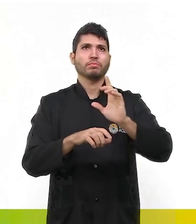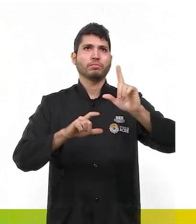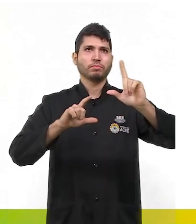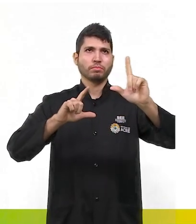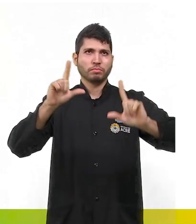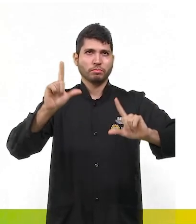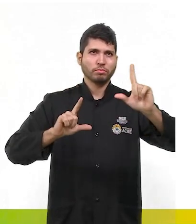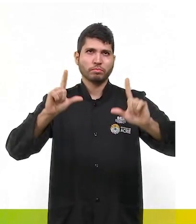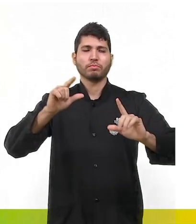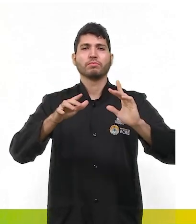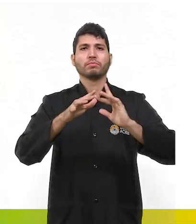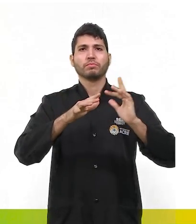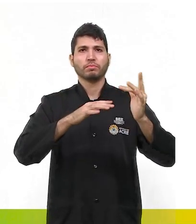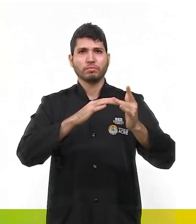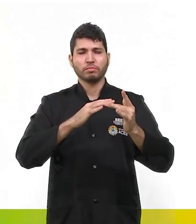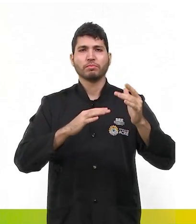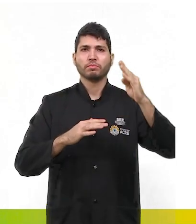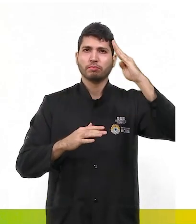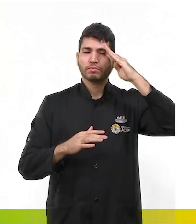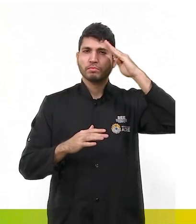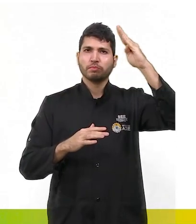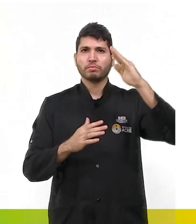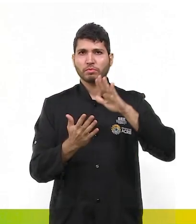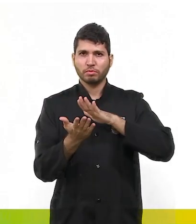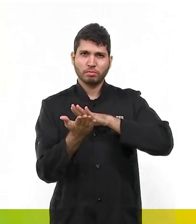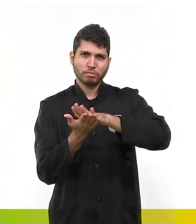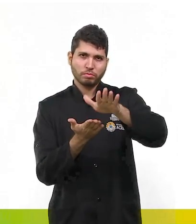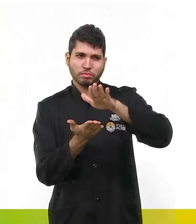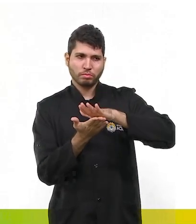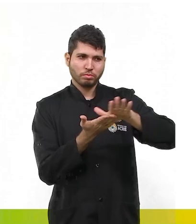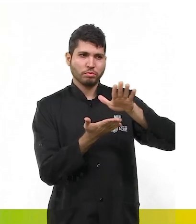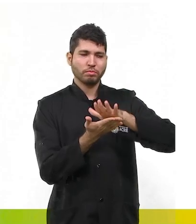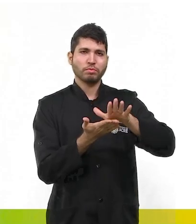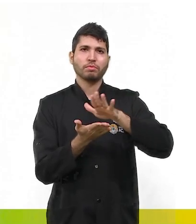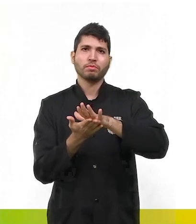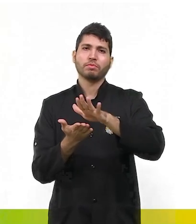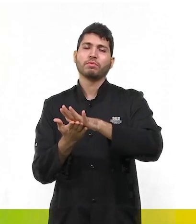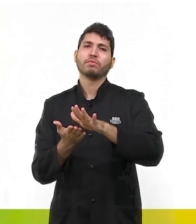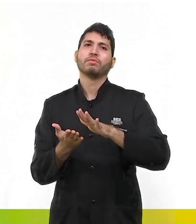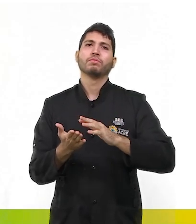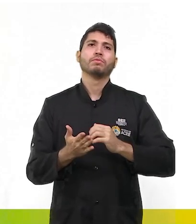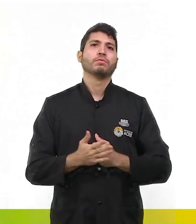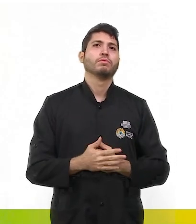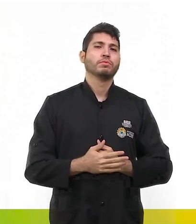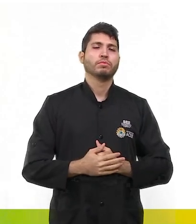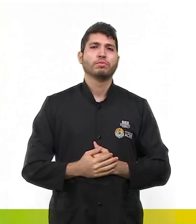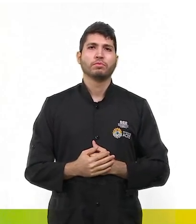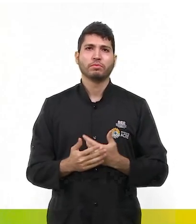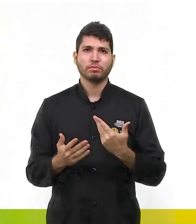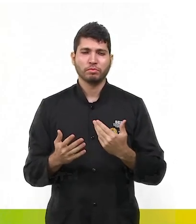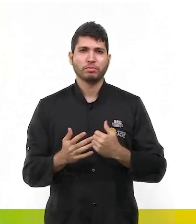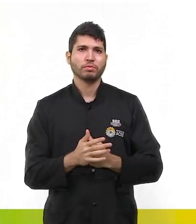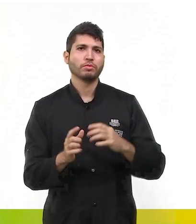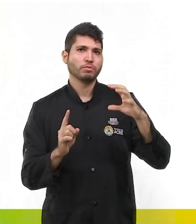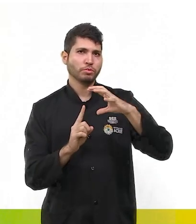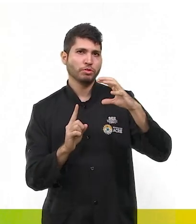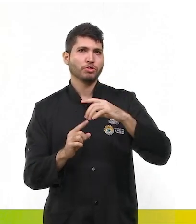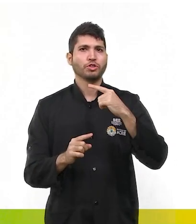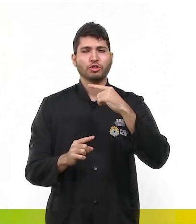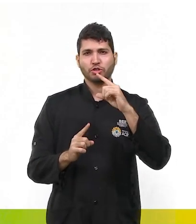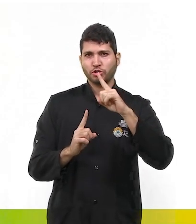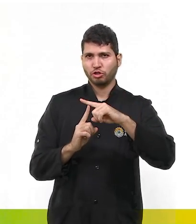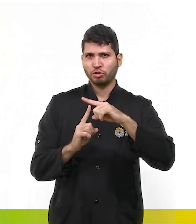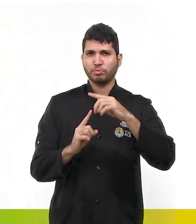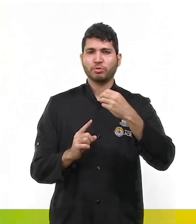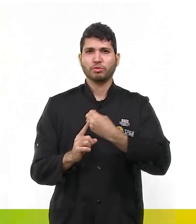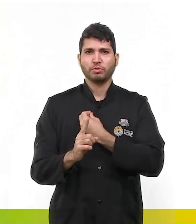sociais e principalmente, pessoal, a publicidade. Essa cultura, ela influencia estilos de vida e